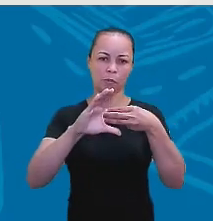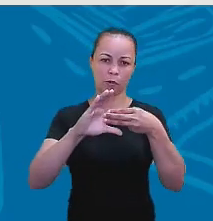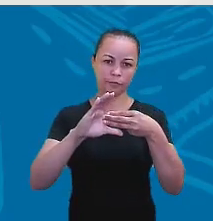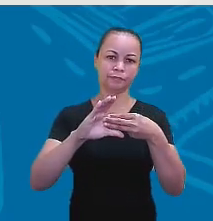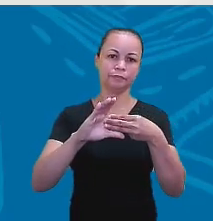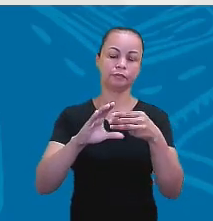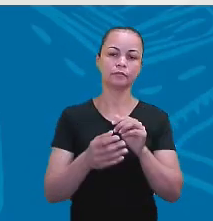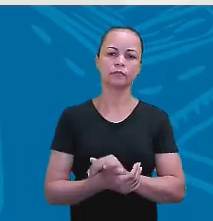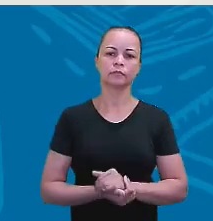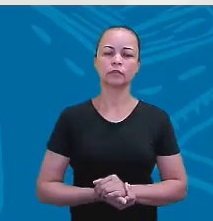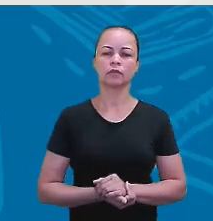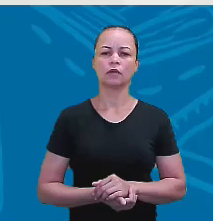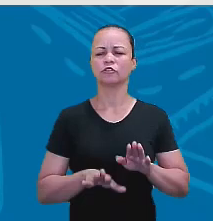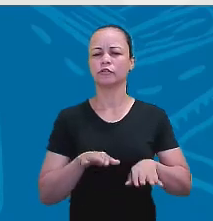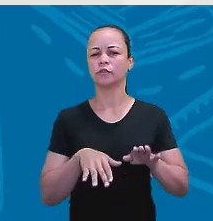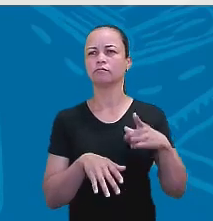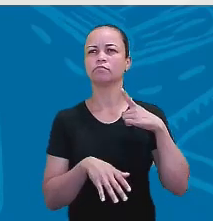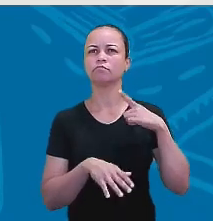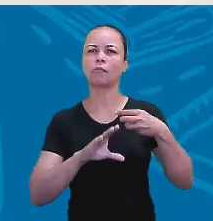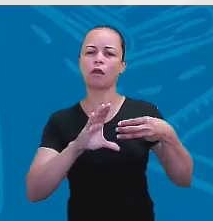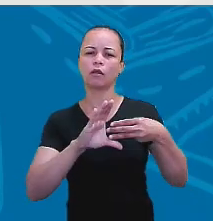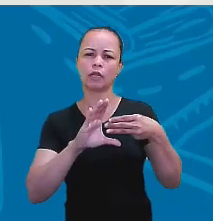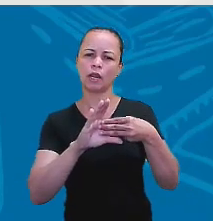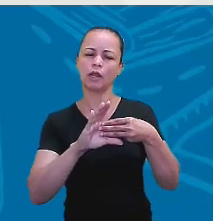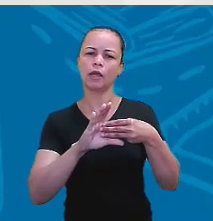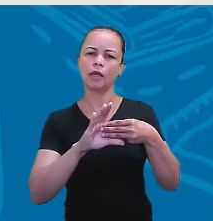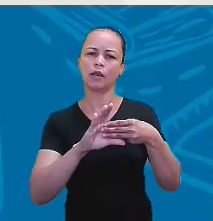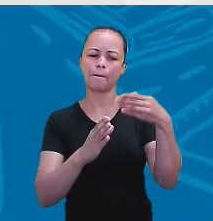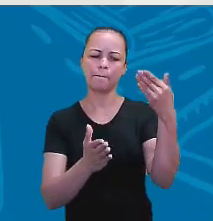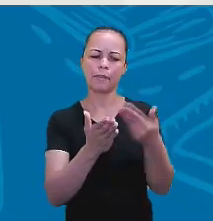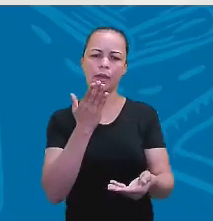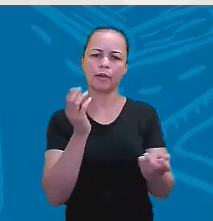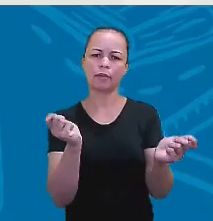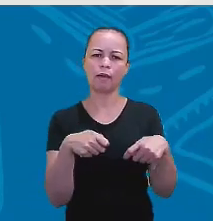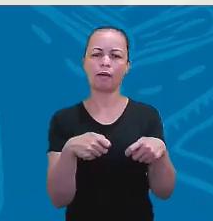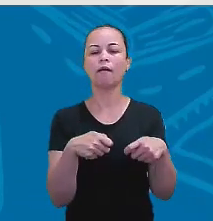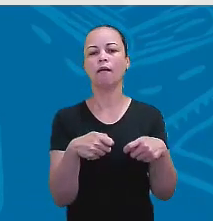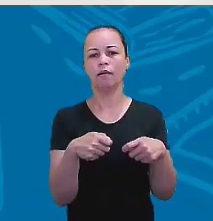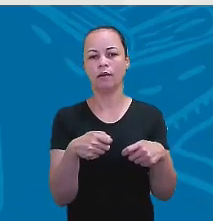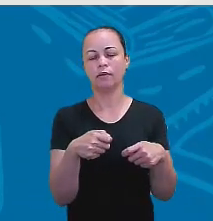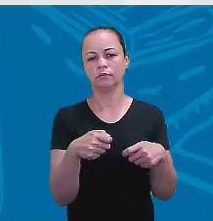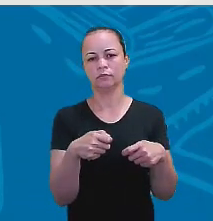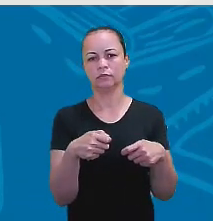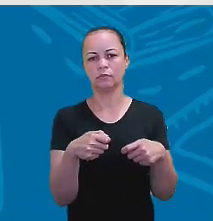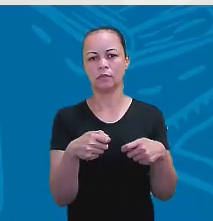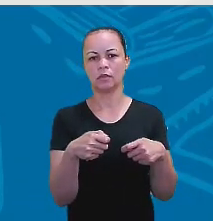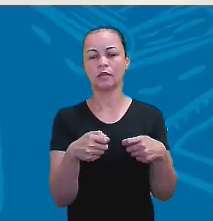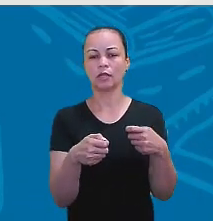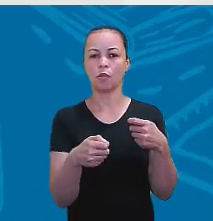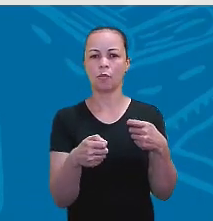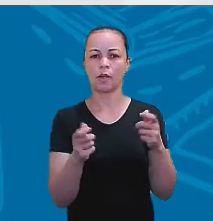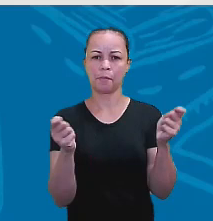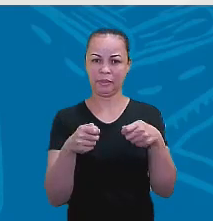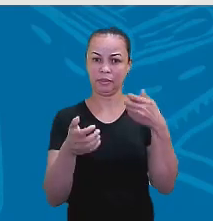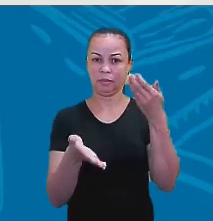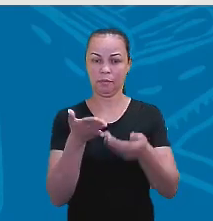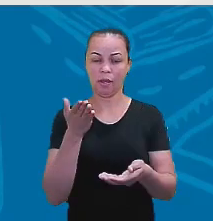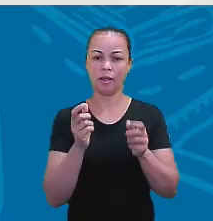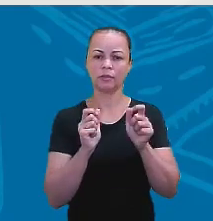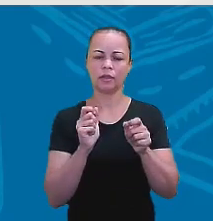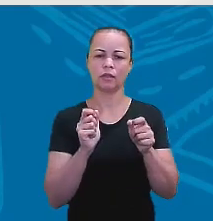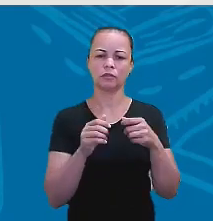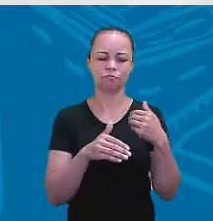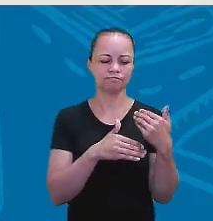tem células que elas perdem essa capacidade. Muitas vezes essa perda dessa capacidade faz com que ela